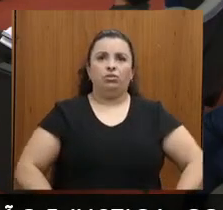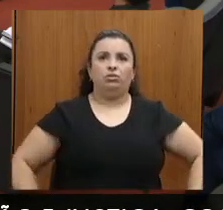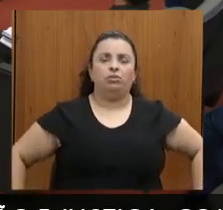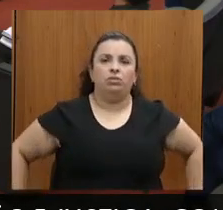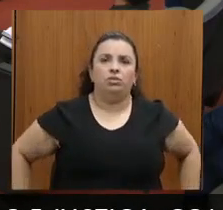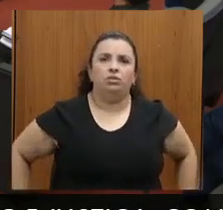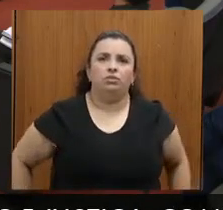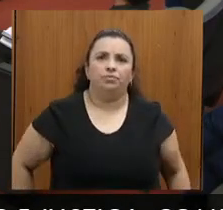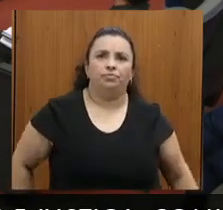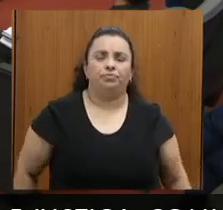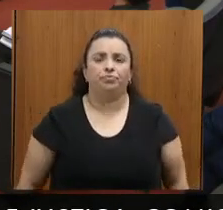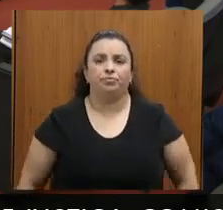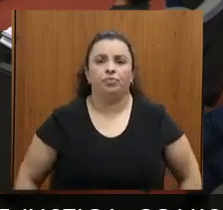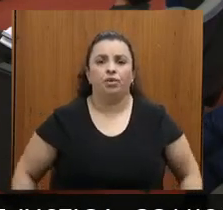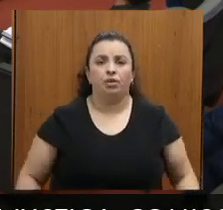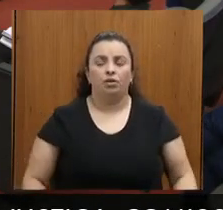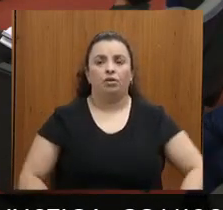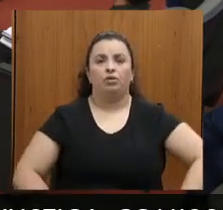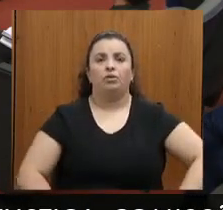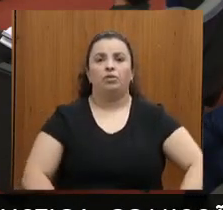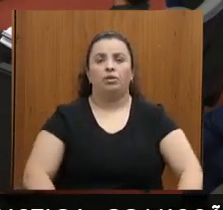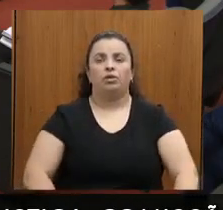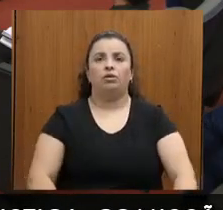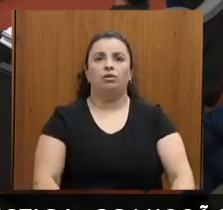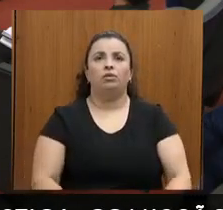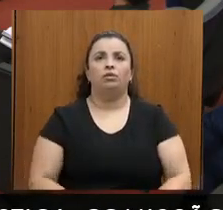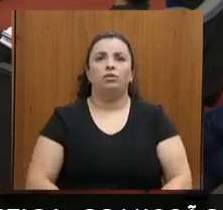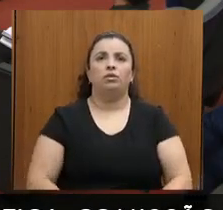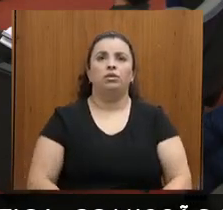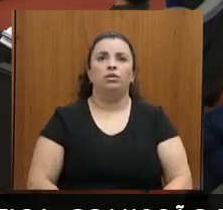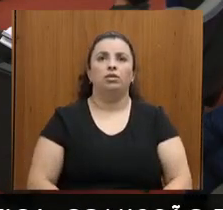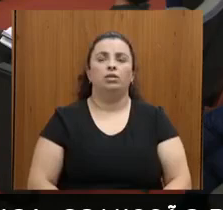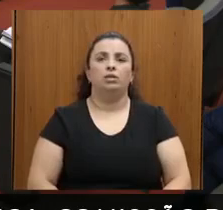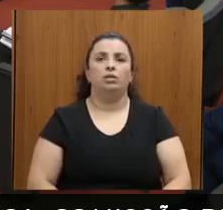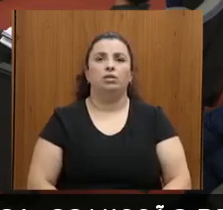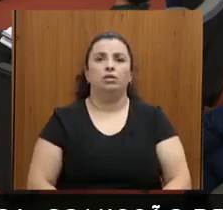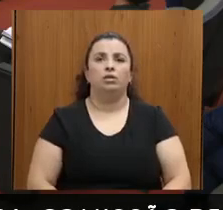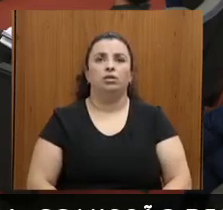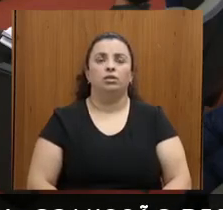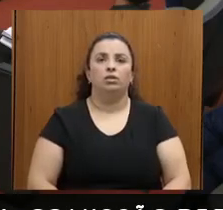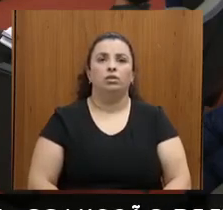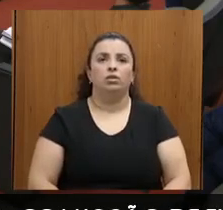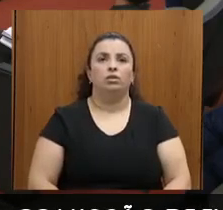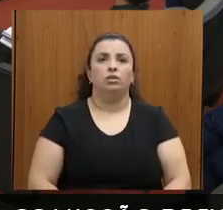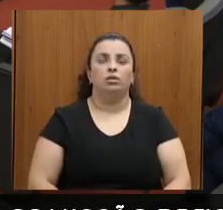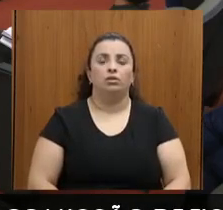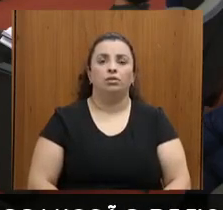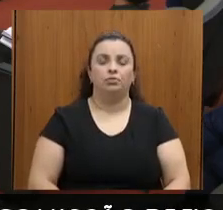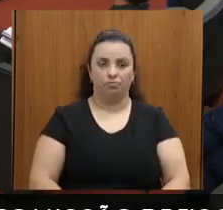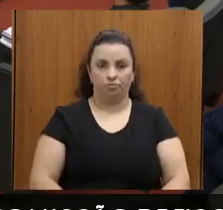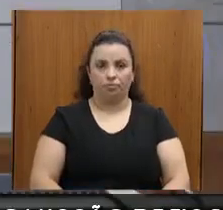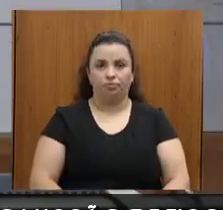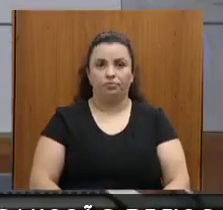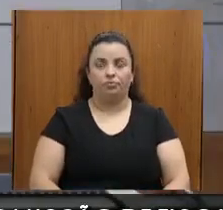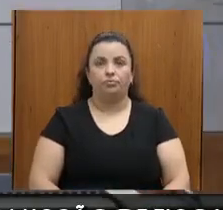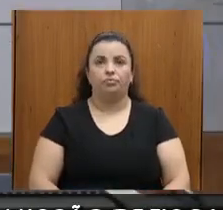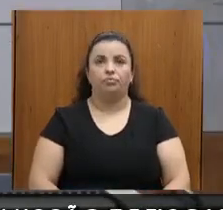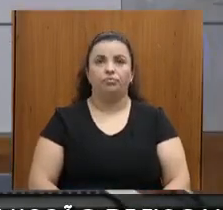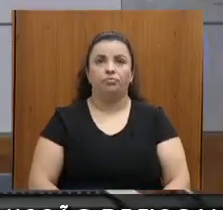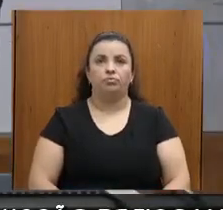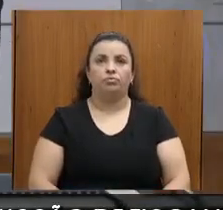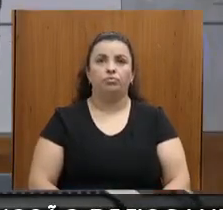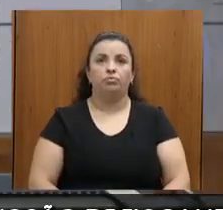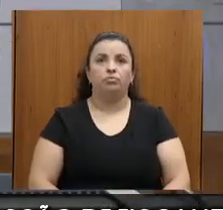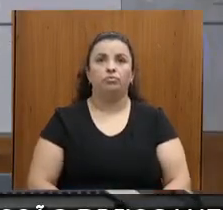Por secretário. Obrigado. Falei, três para secretária e secretária. Zé Reis. Maravilha, muito